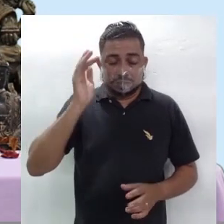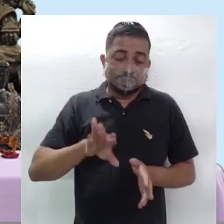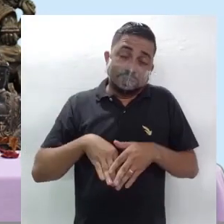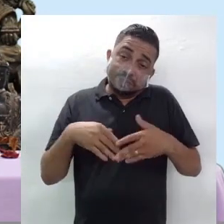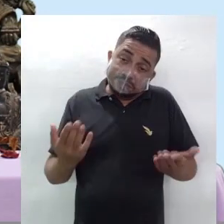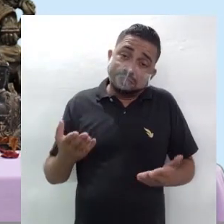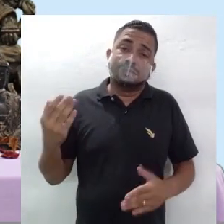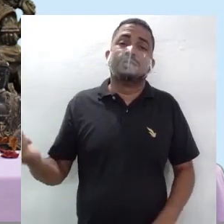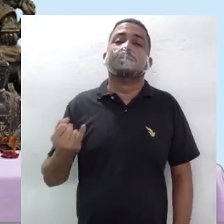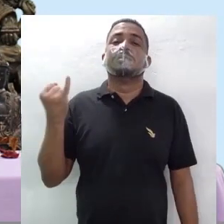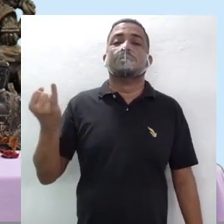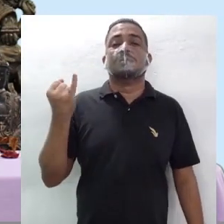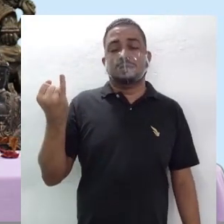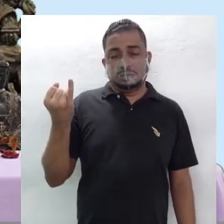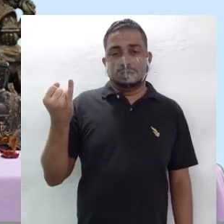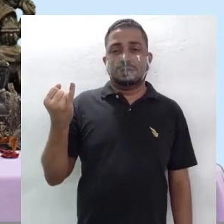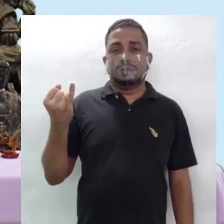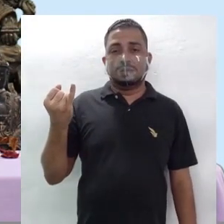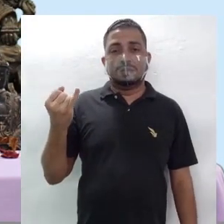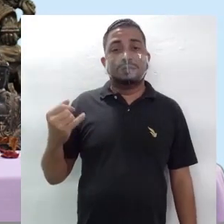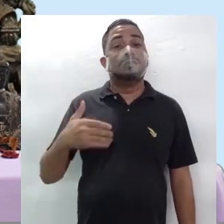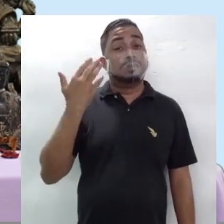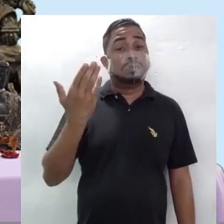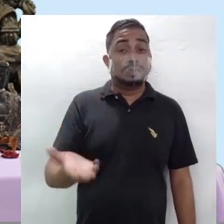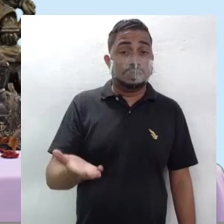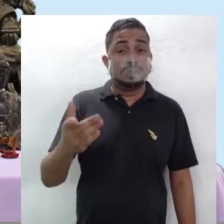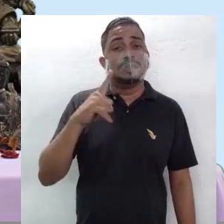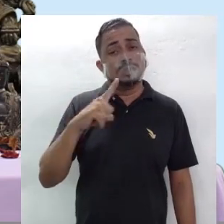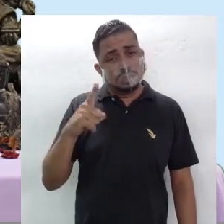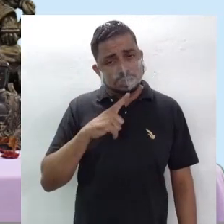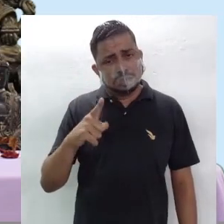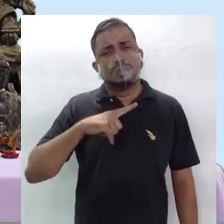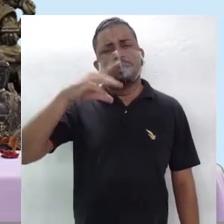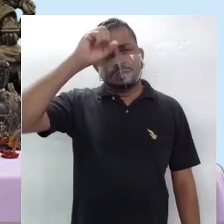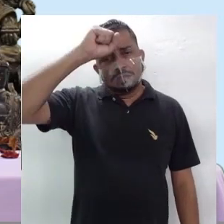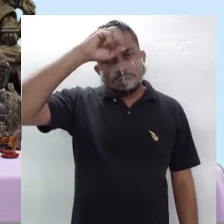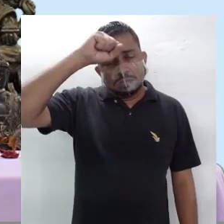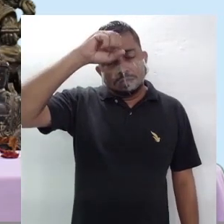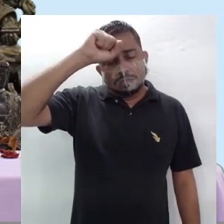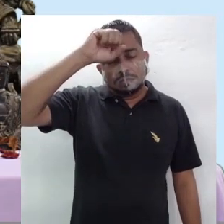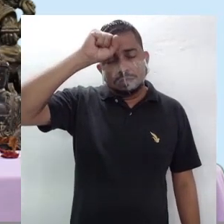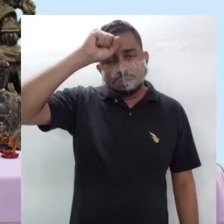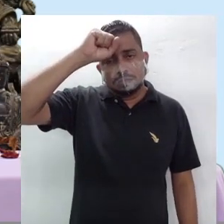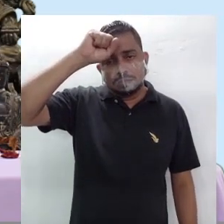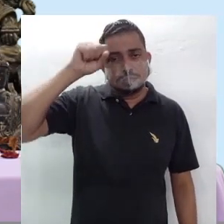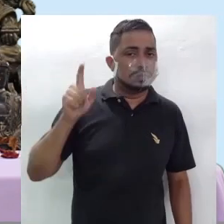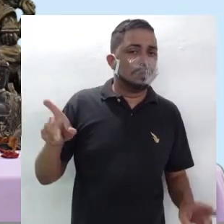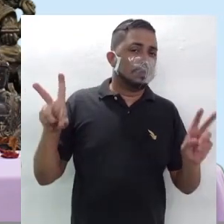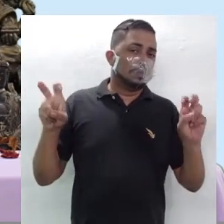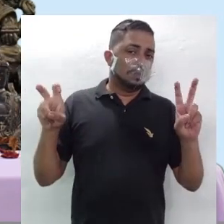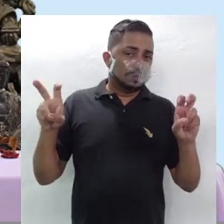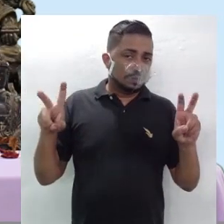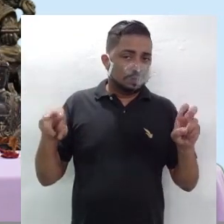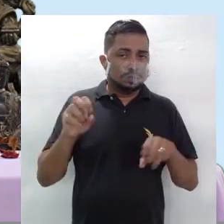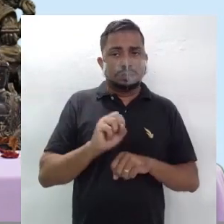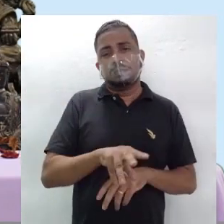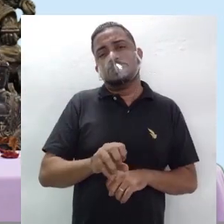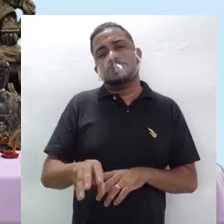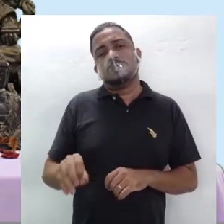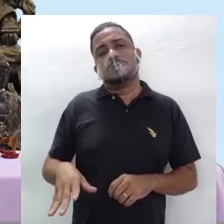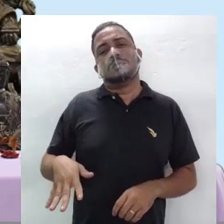muito importante com que você tenha aprendido essa questão da